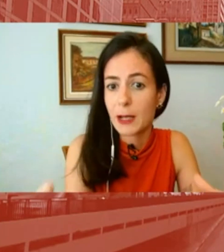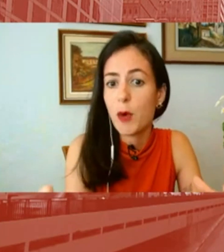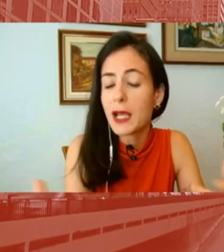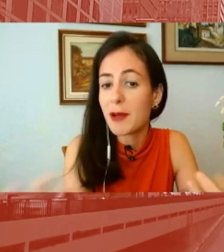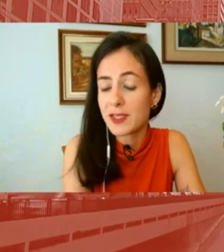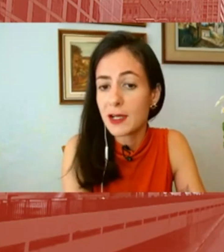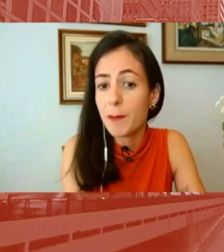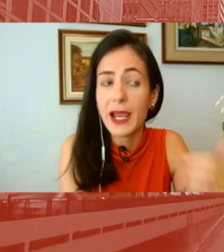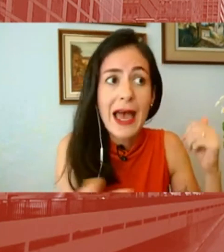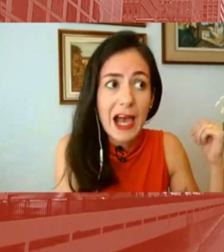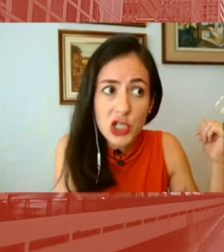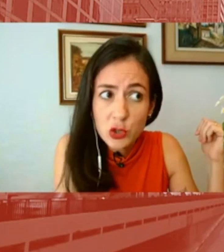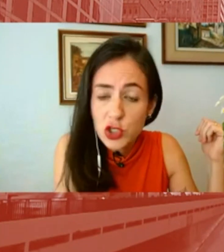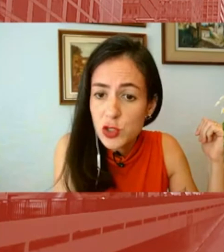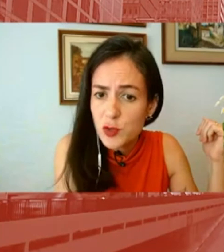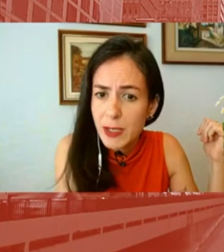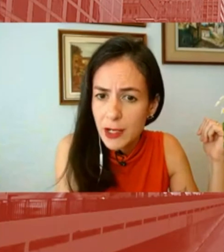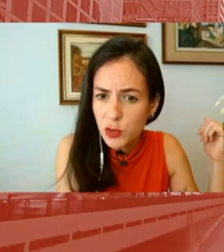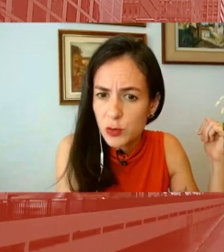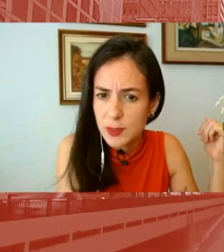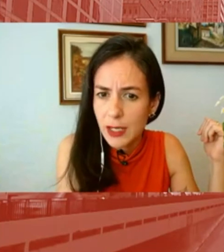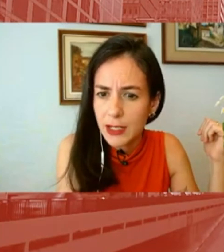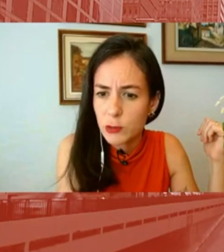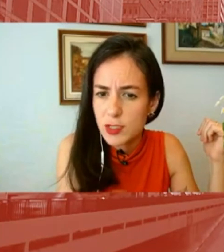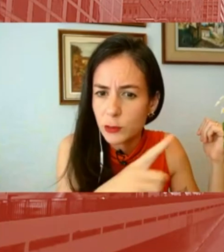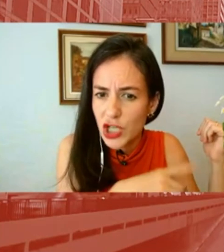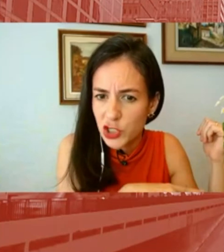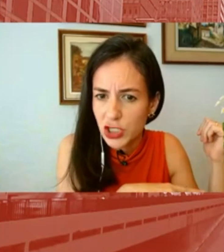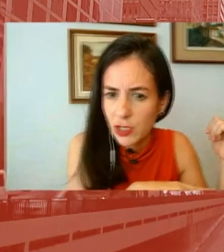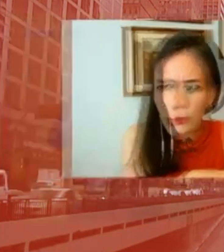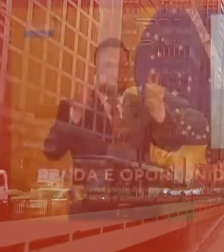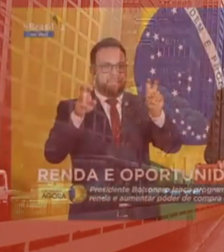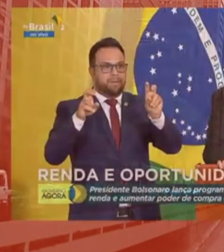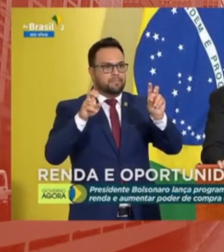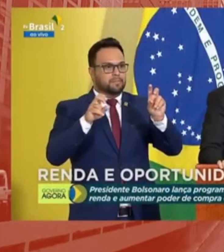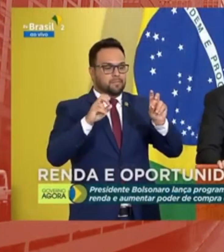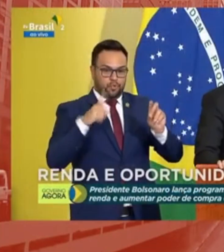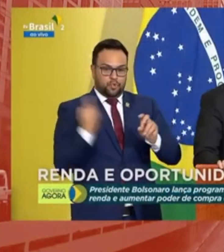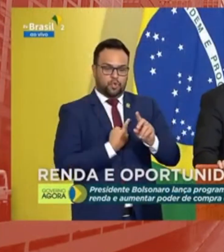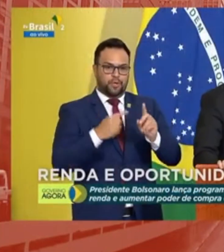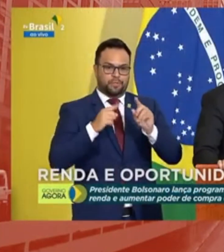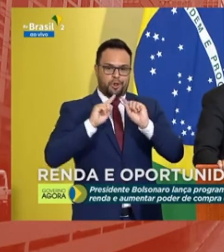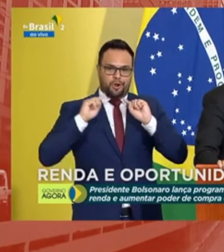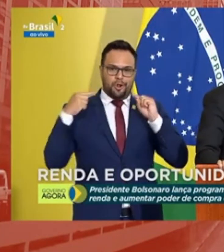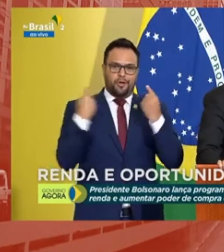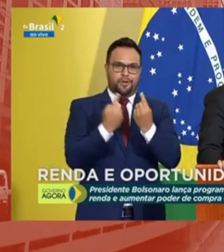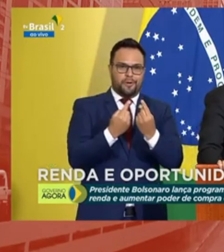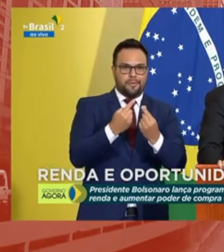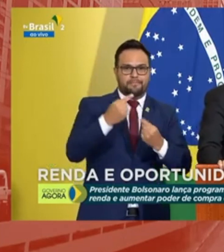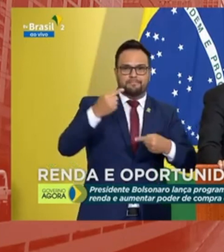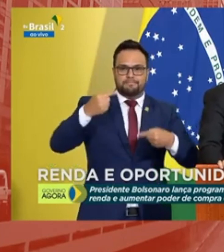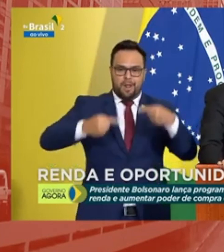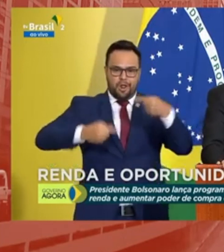realmente essa máquina pública para fazer campanha a gente noticiou os ministros dele usando o Jatinho teve matéria que saiu na cruzou Essa